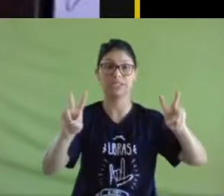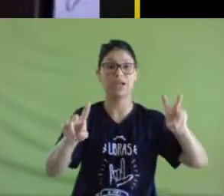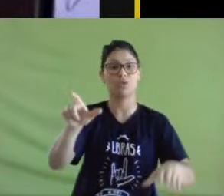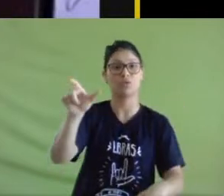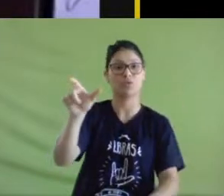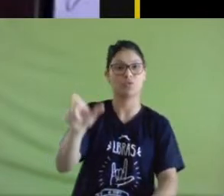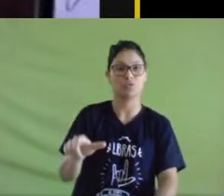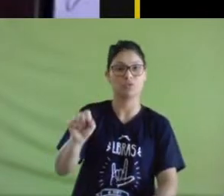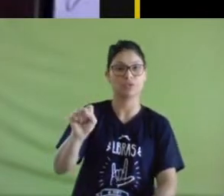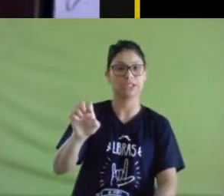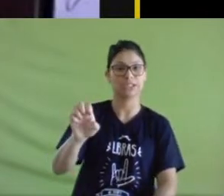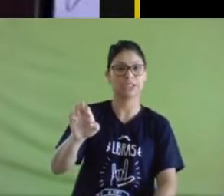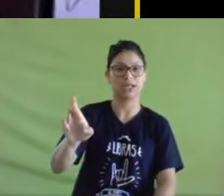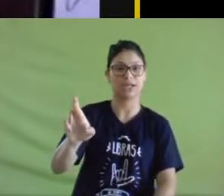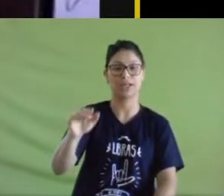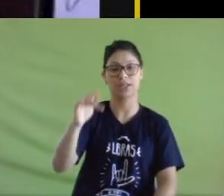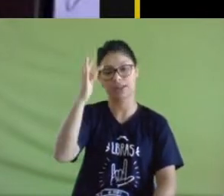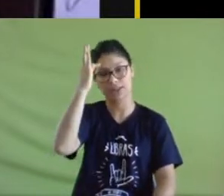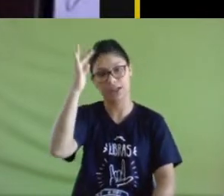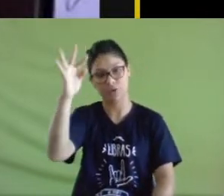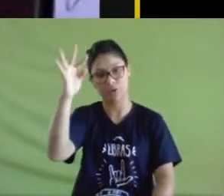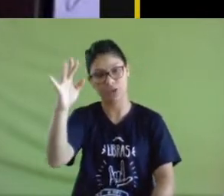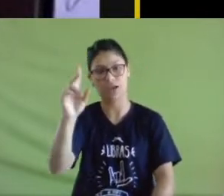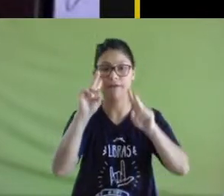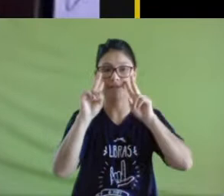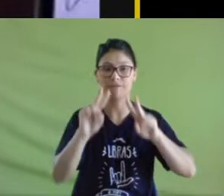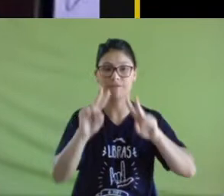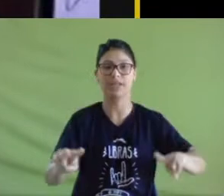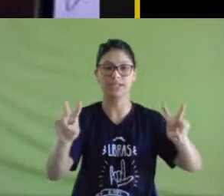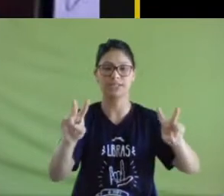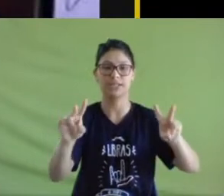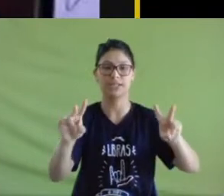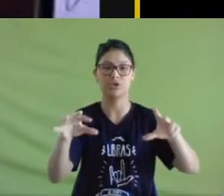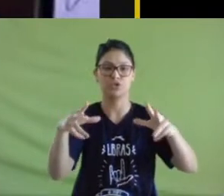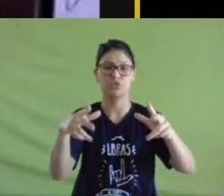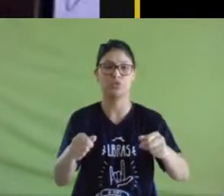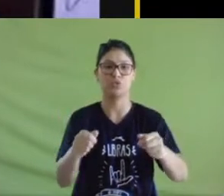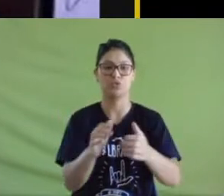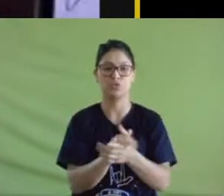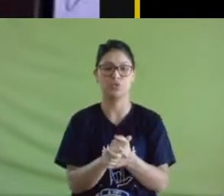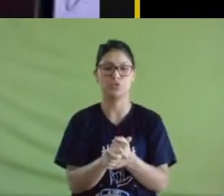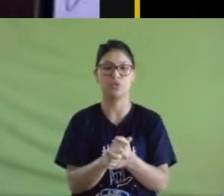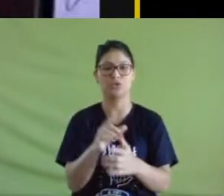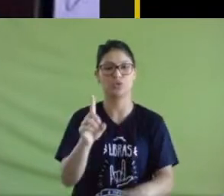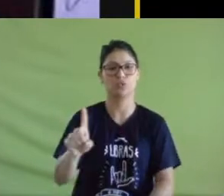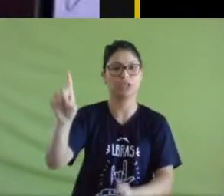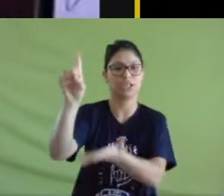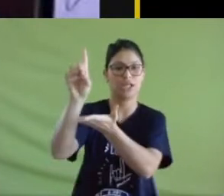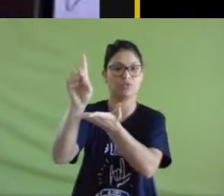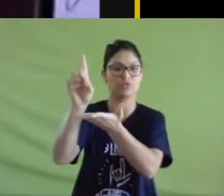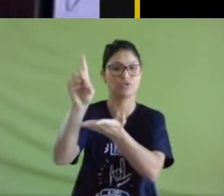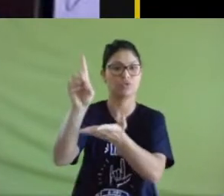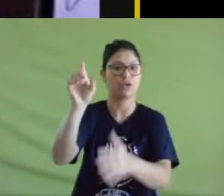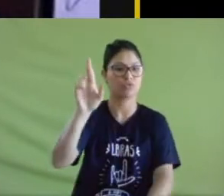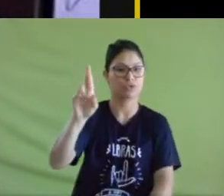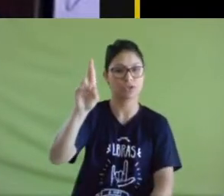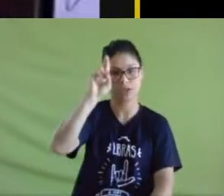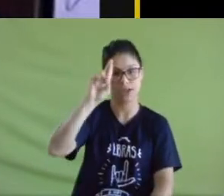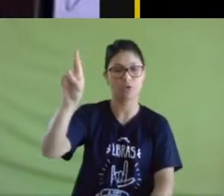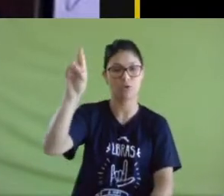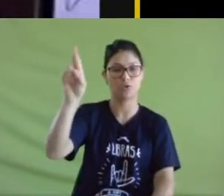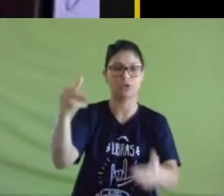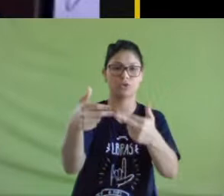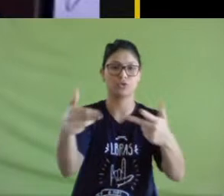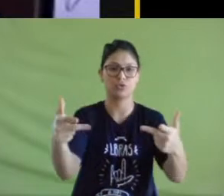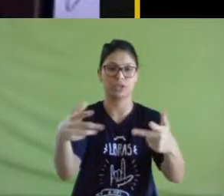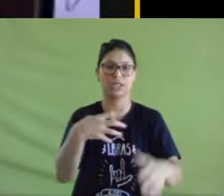a teoria como visão do theos, do Deus, do ser das coisas. É nesse sentido,